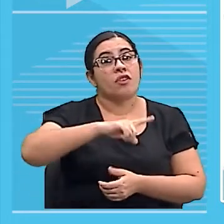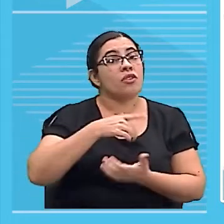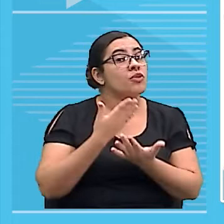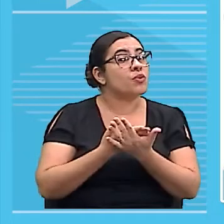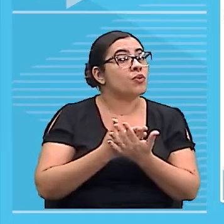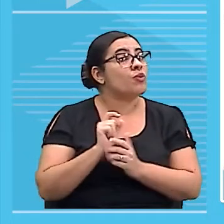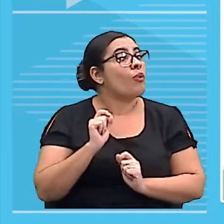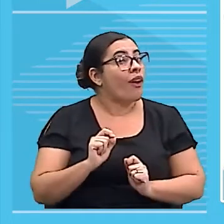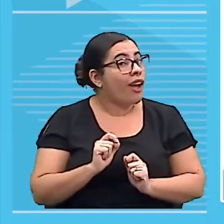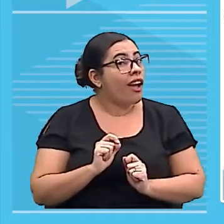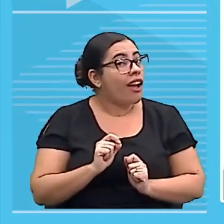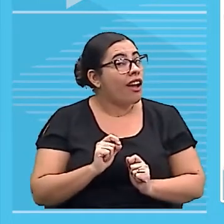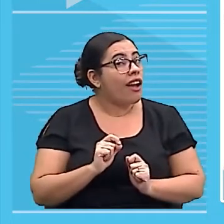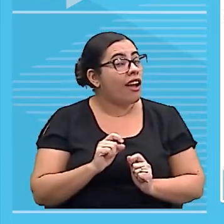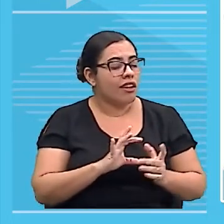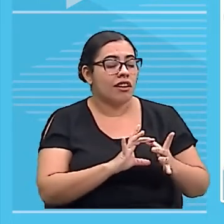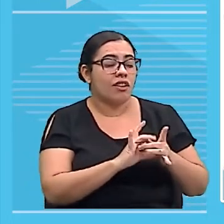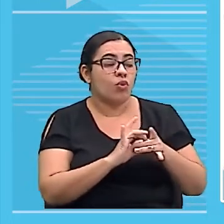estudando